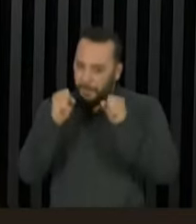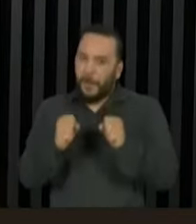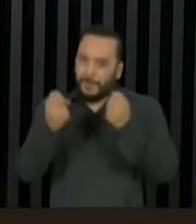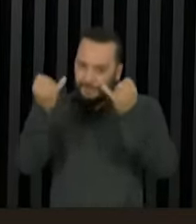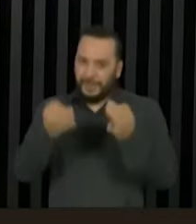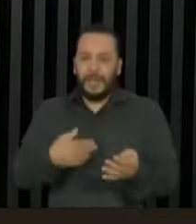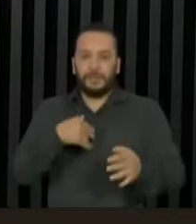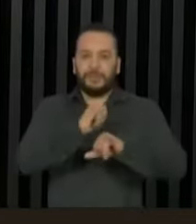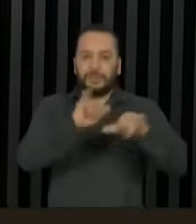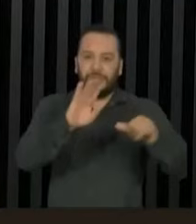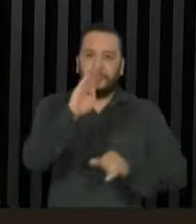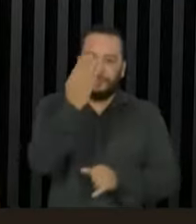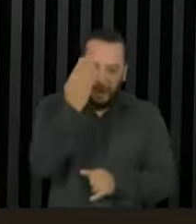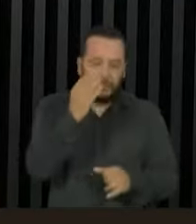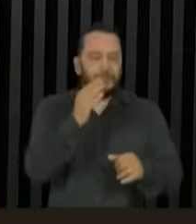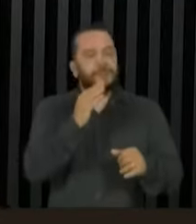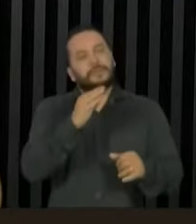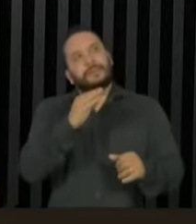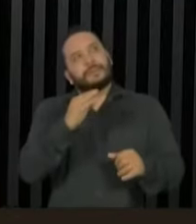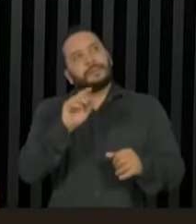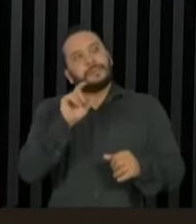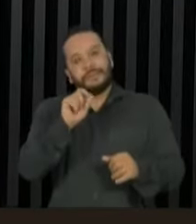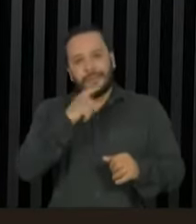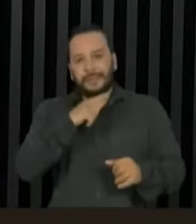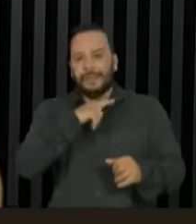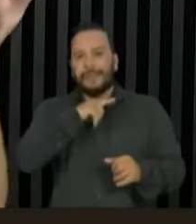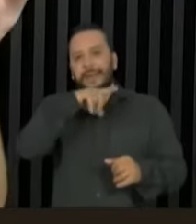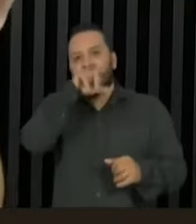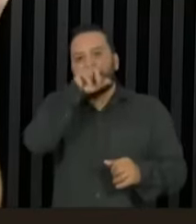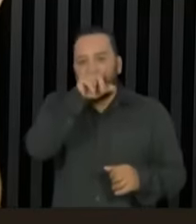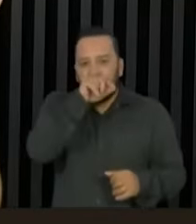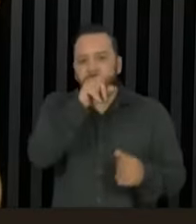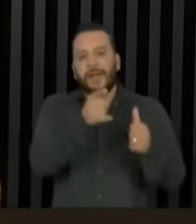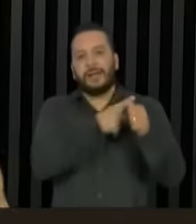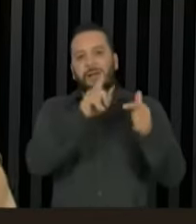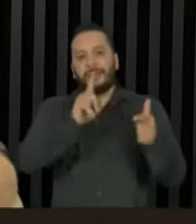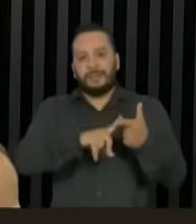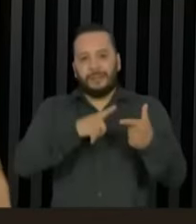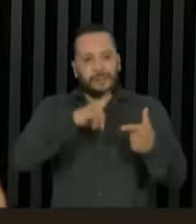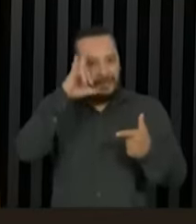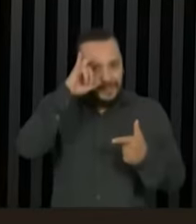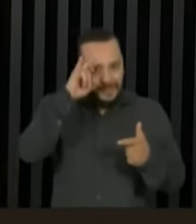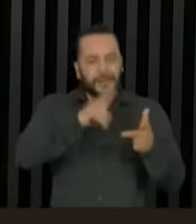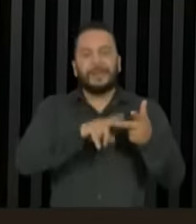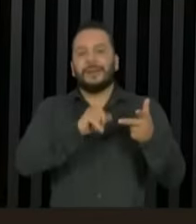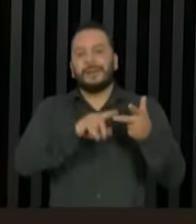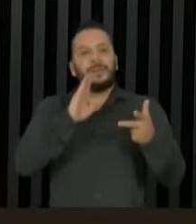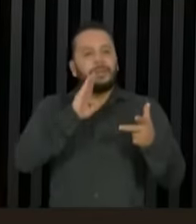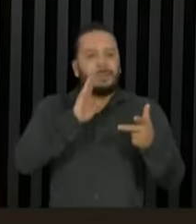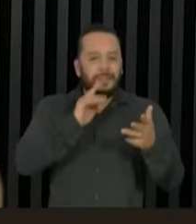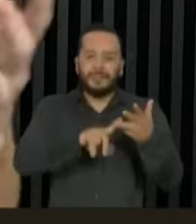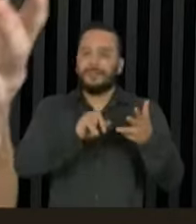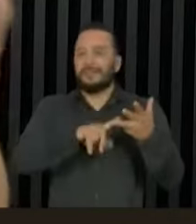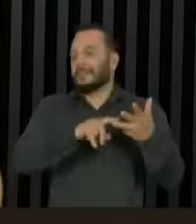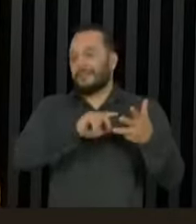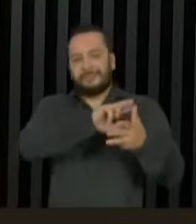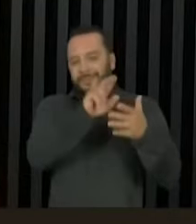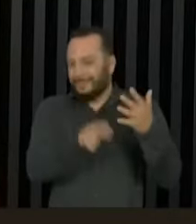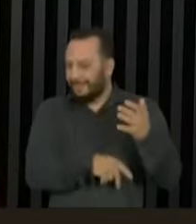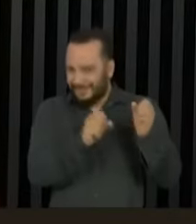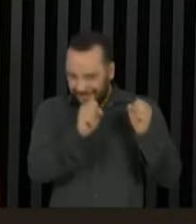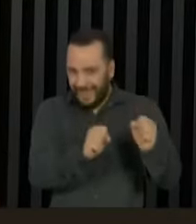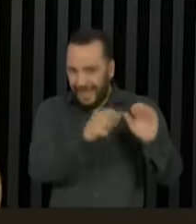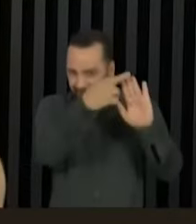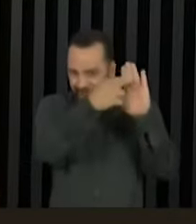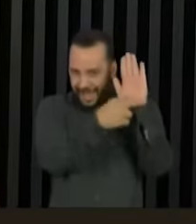fake News em instagram ou Facebook ou Twitter porque são redes públicas Onde você coloca algo e você está a